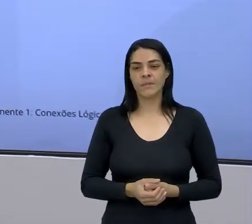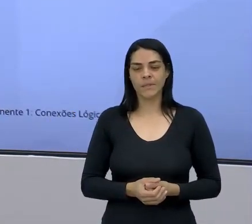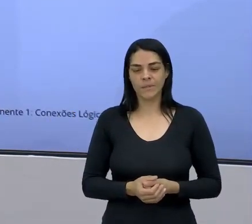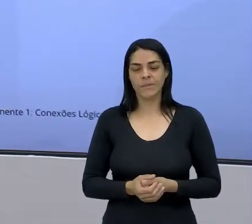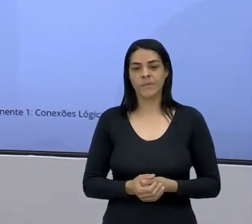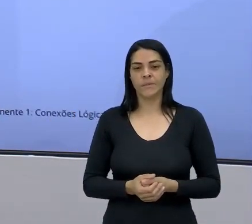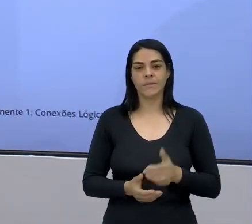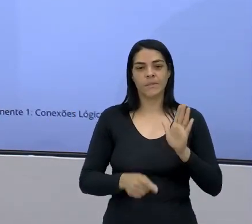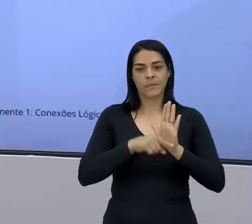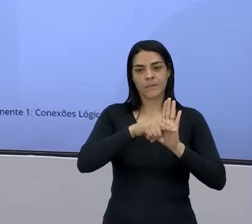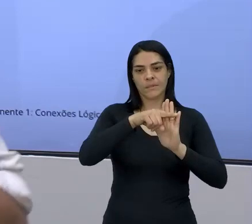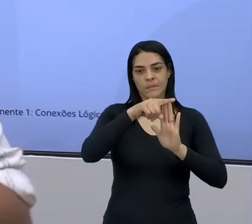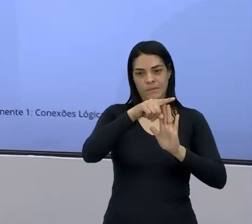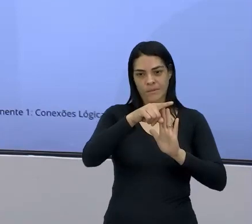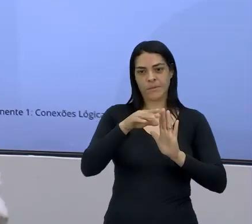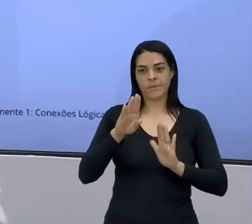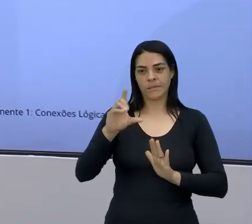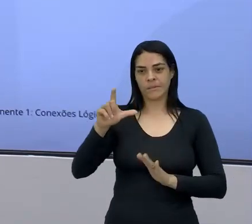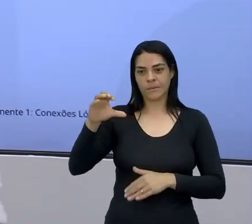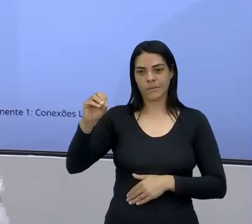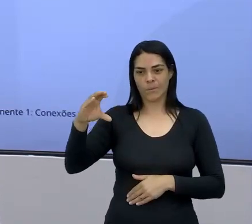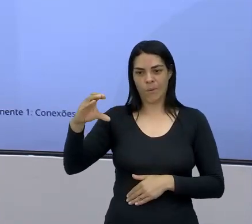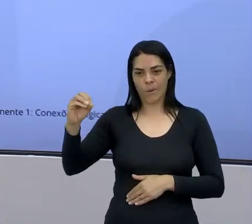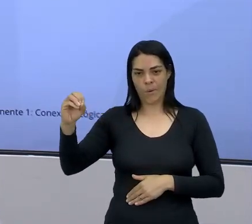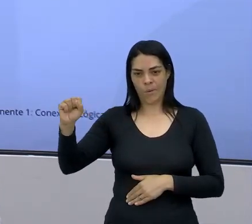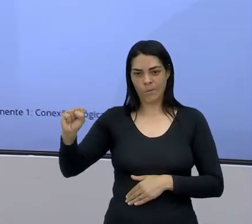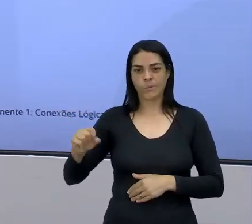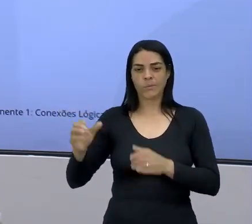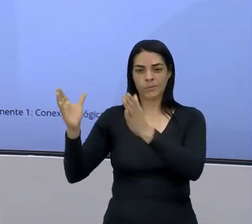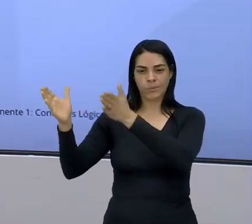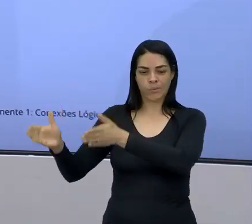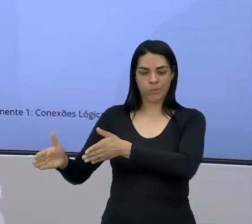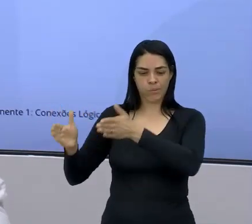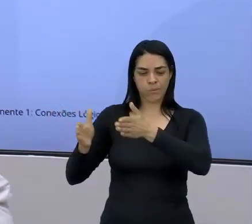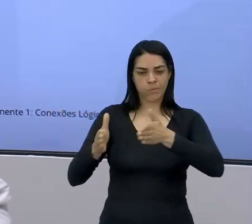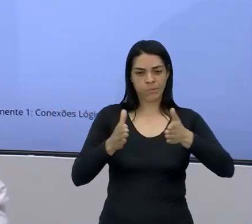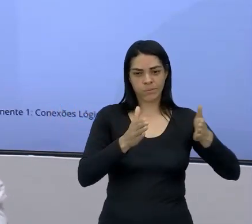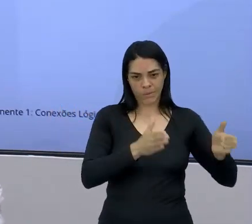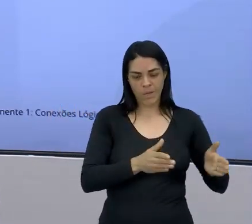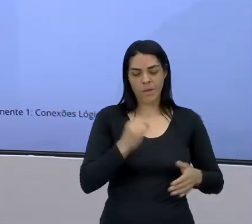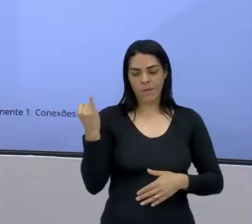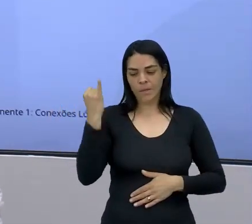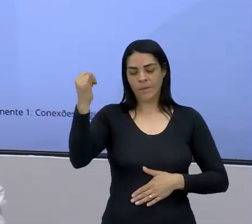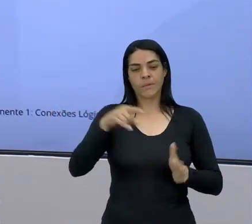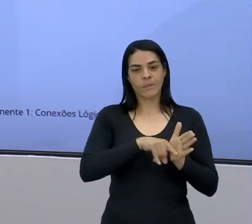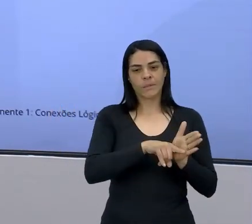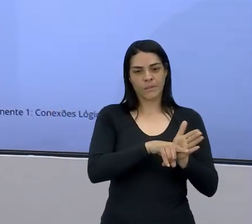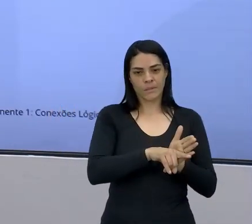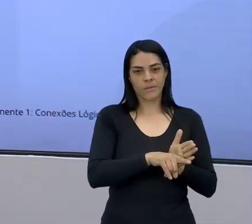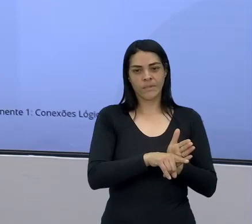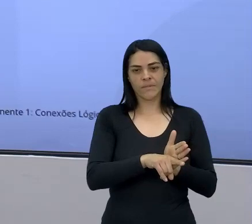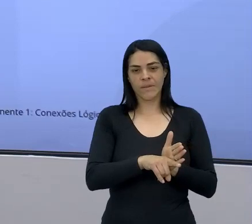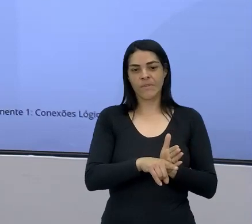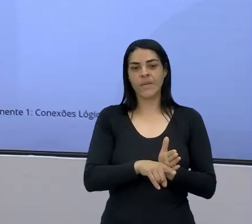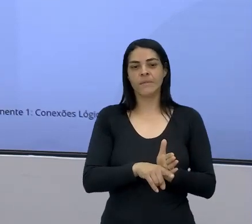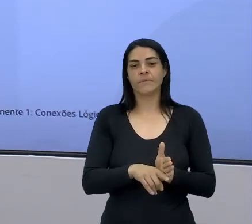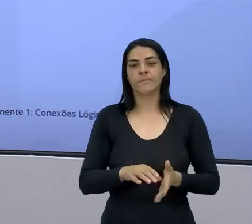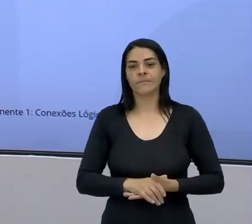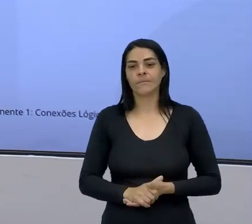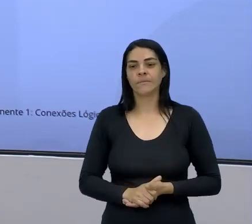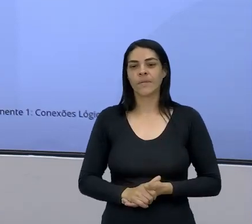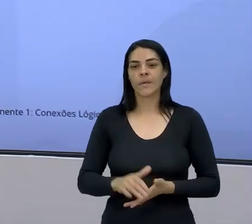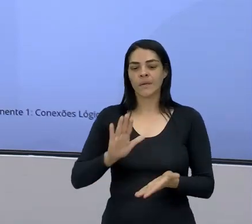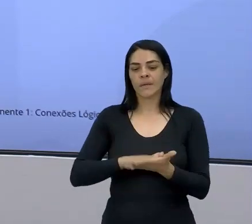Então é bastante bacana também de fazer essa pesquisa aí, tá? Hoje nós vamos, no nosso vídeo, a gente vai ter um vídeo de